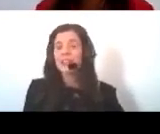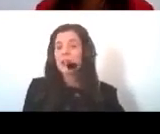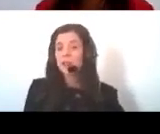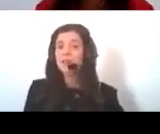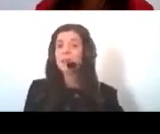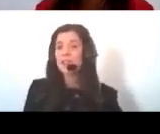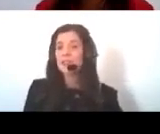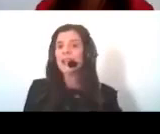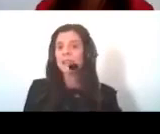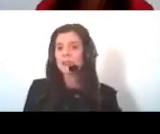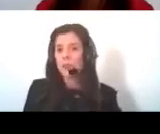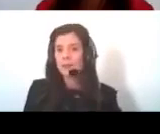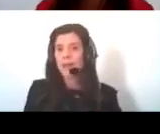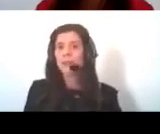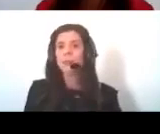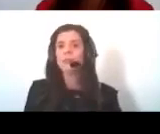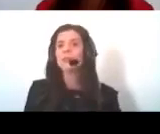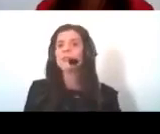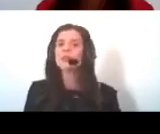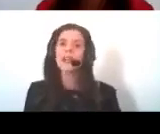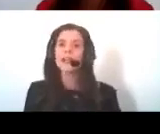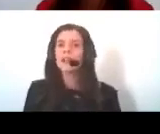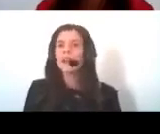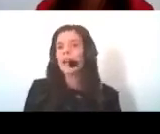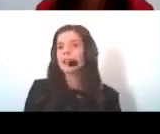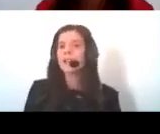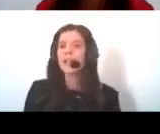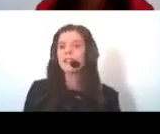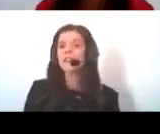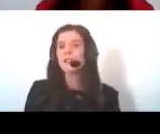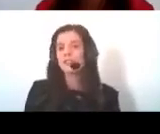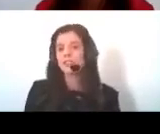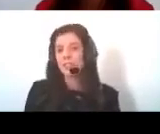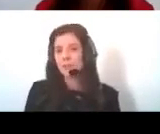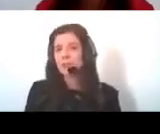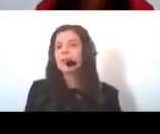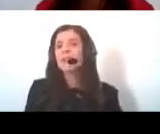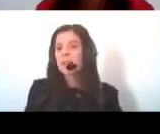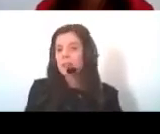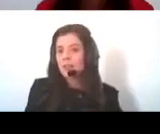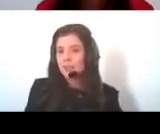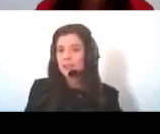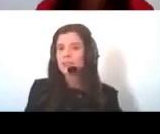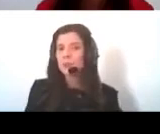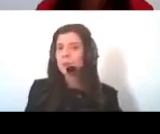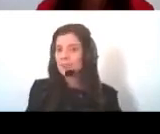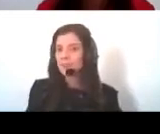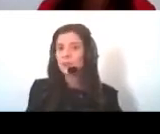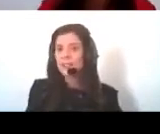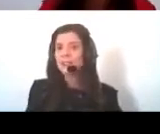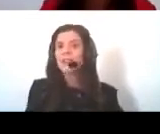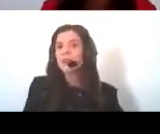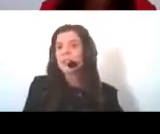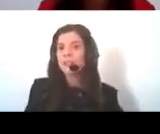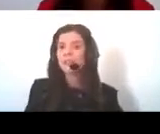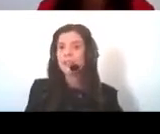assim, justamente para evitar esses comentários, para as pessoas não julgarem, ele está lá de favorzinho, existe essa súmula para ser